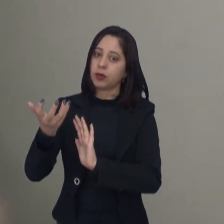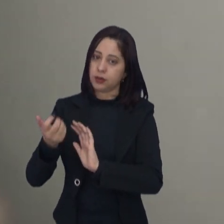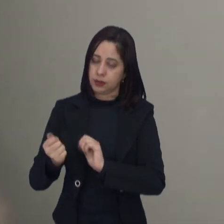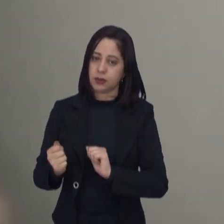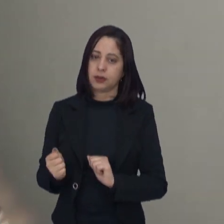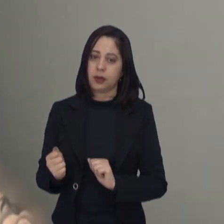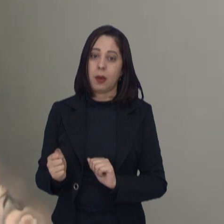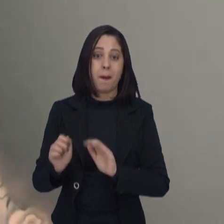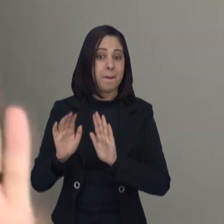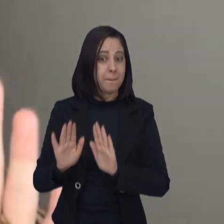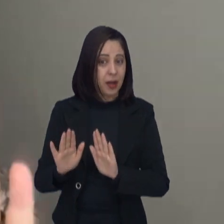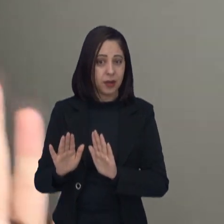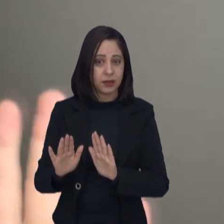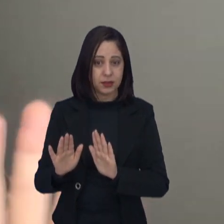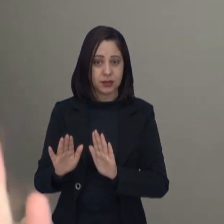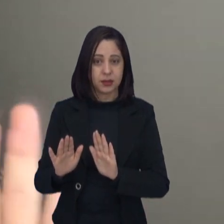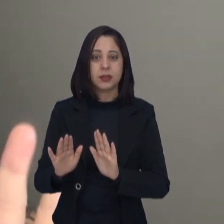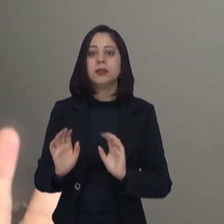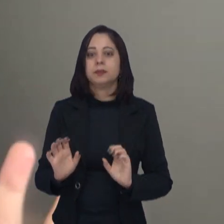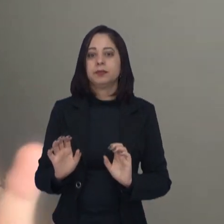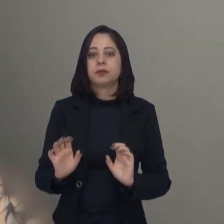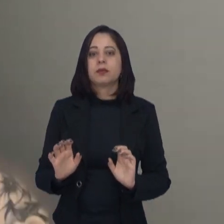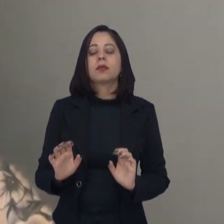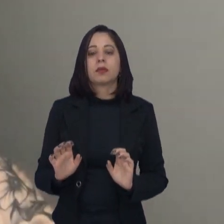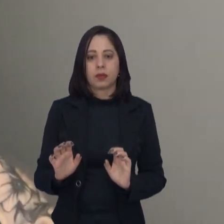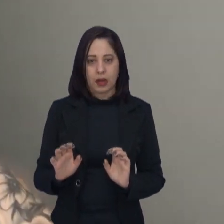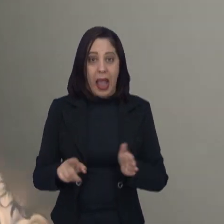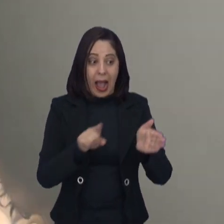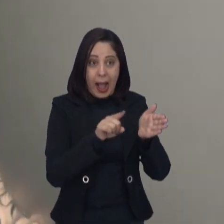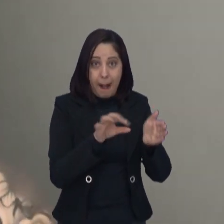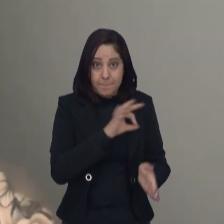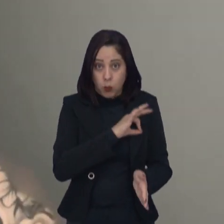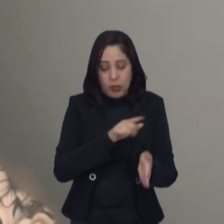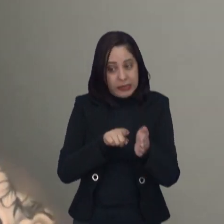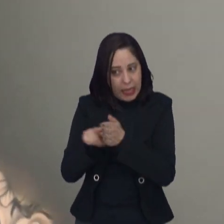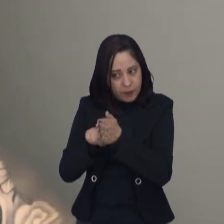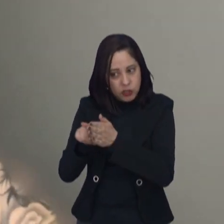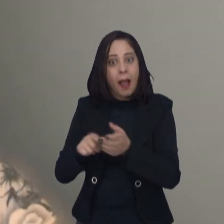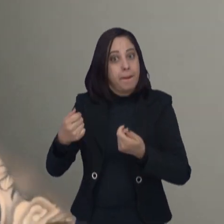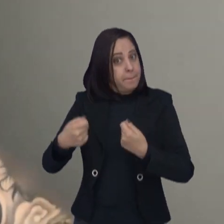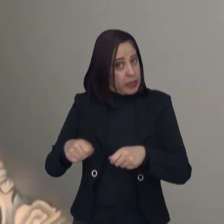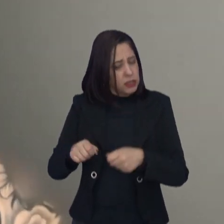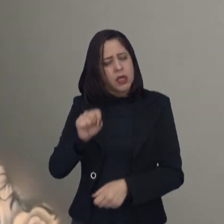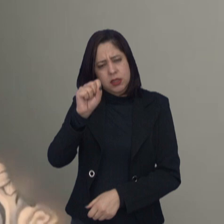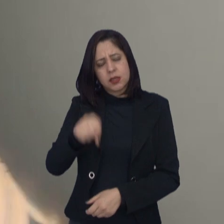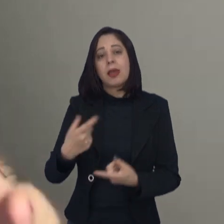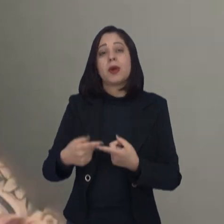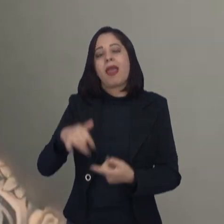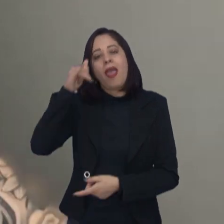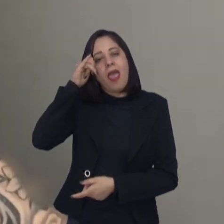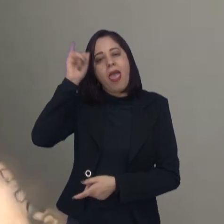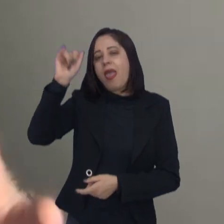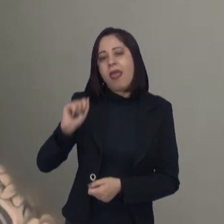da plataforma. Mas lógico, plenamente cabível, as investigações devem ocorrer de fato, justamente para que